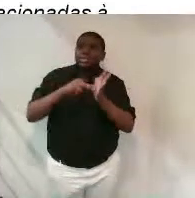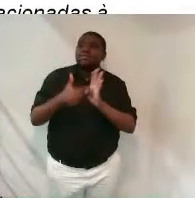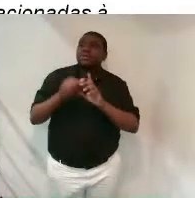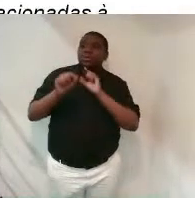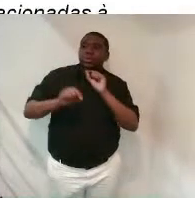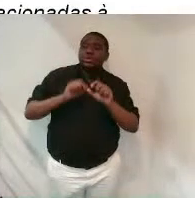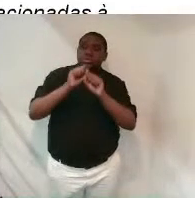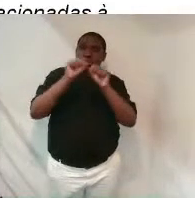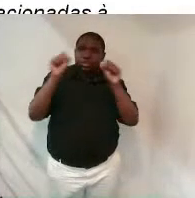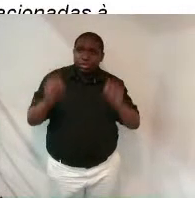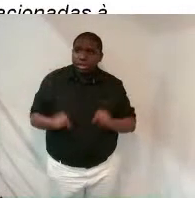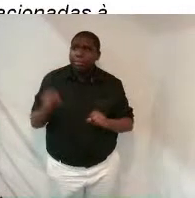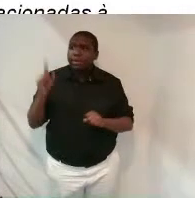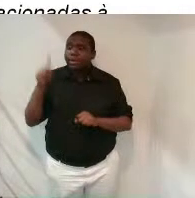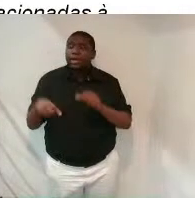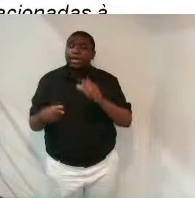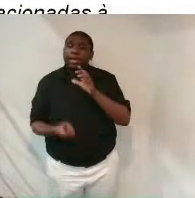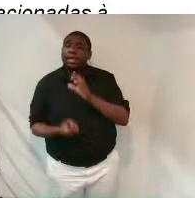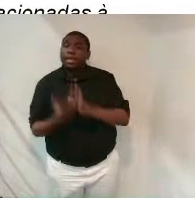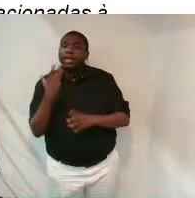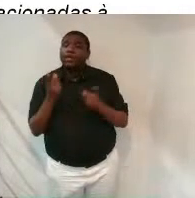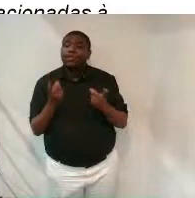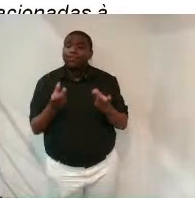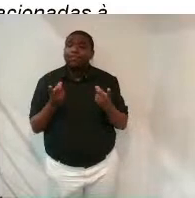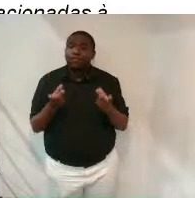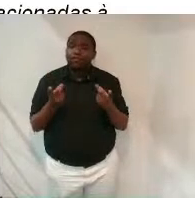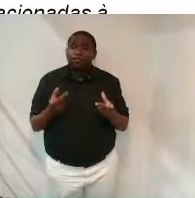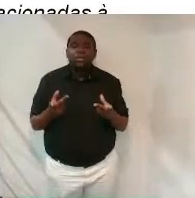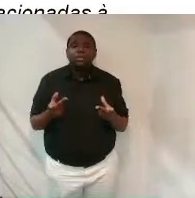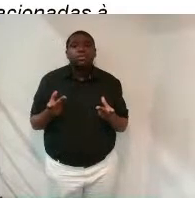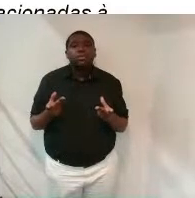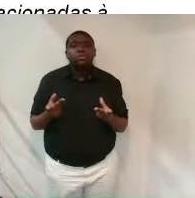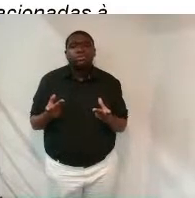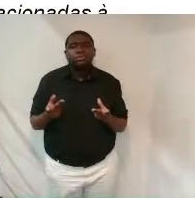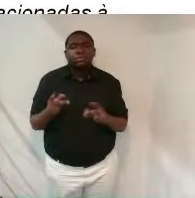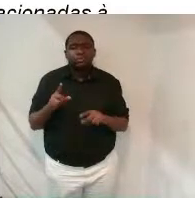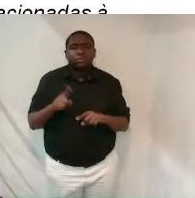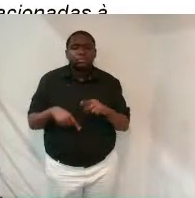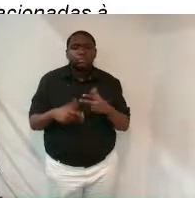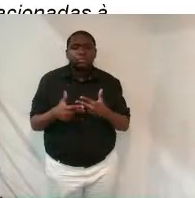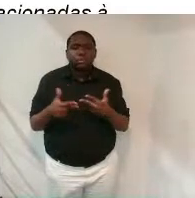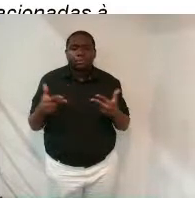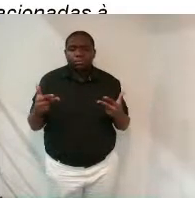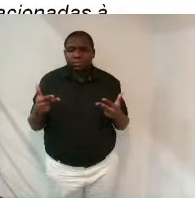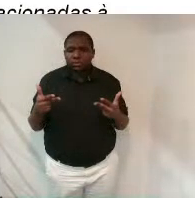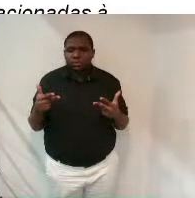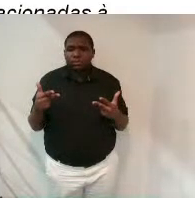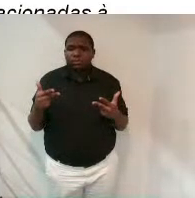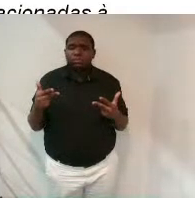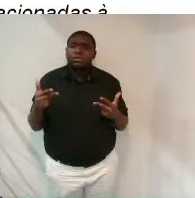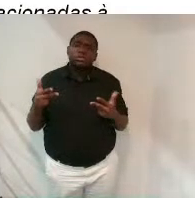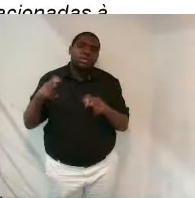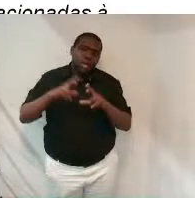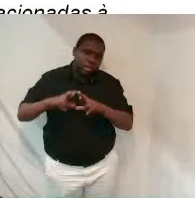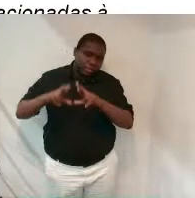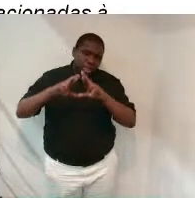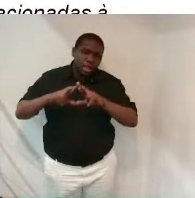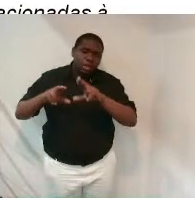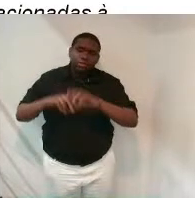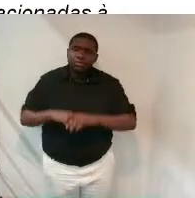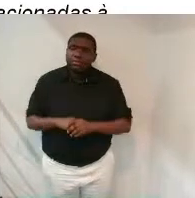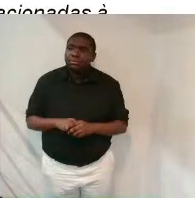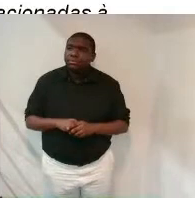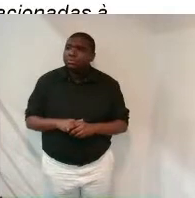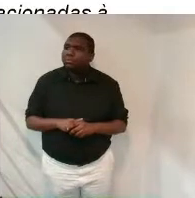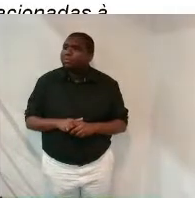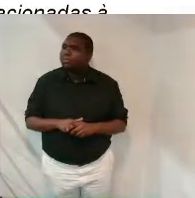busca instituir a venda de créditos de materiais recicláveis, resíduos recicláveis, né? E em relação a